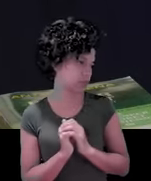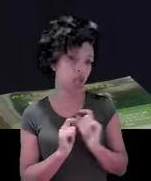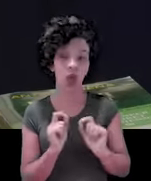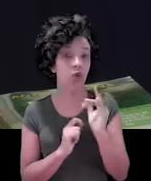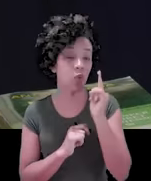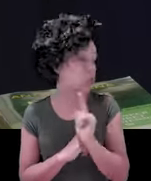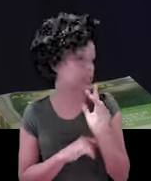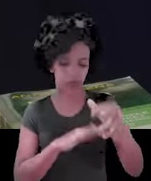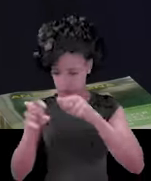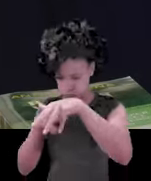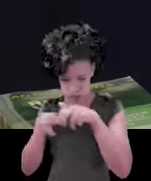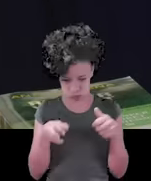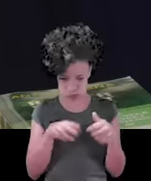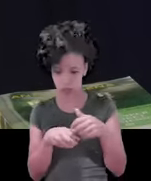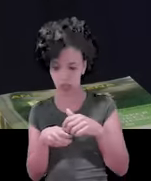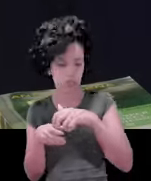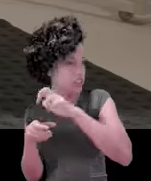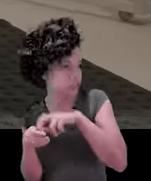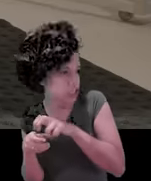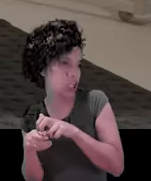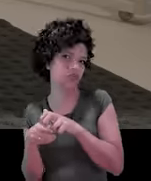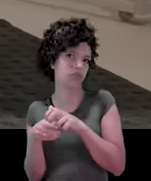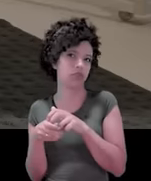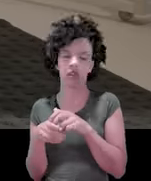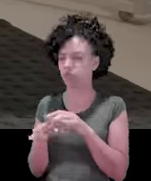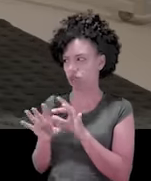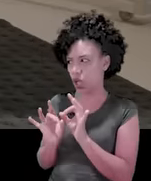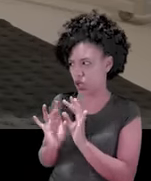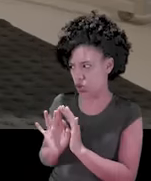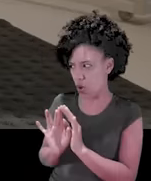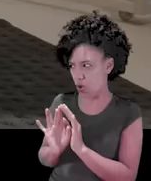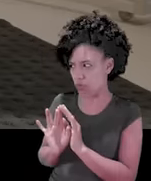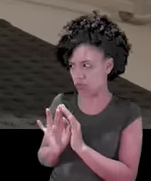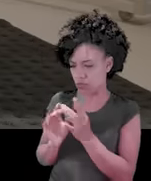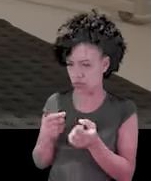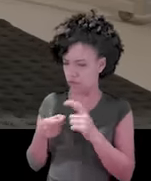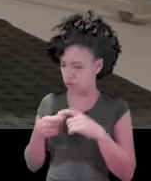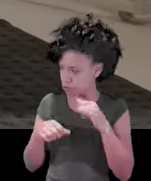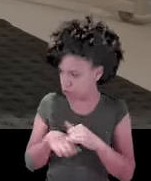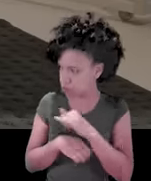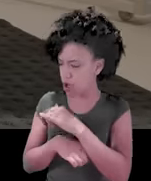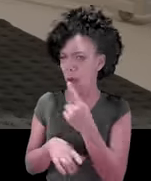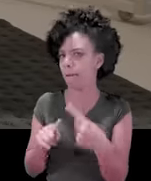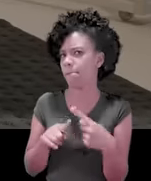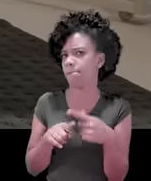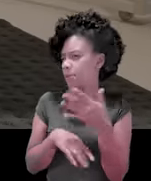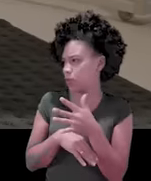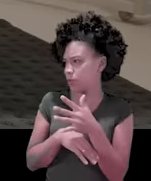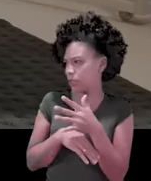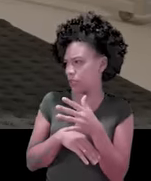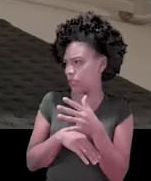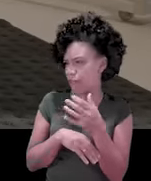dá para pegar na minha mão assim tudo que eu só peguei as quatro latas refrigerante eu quero te dava agora só só uma só uma volta no pouso sempre tava